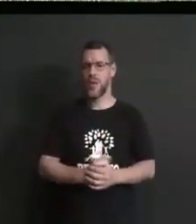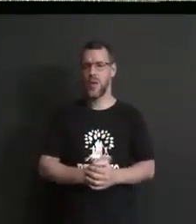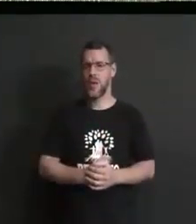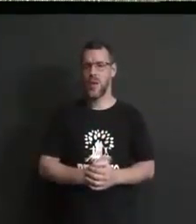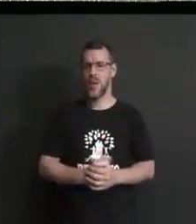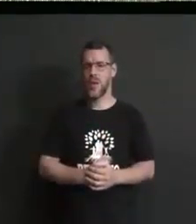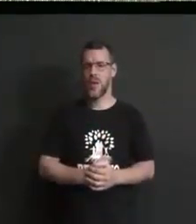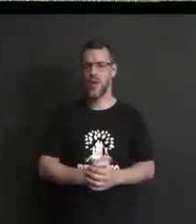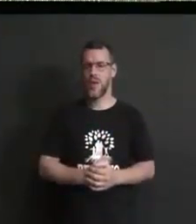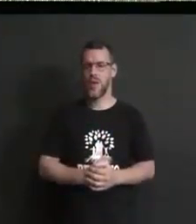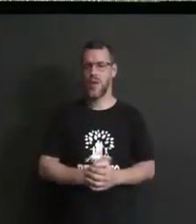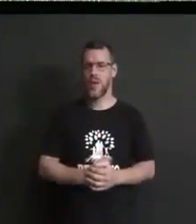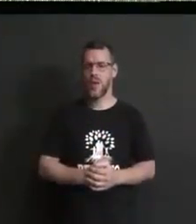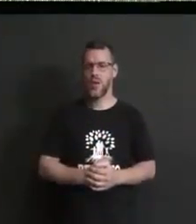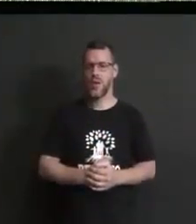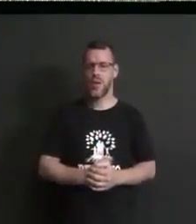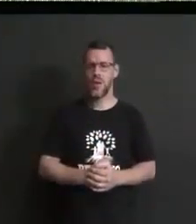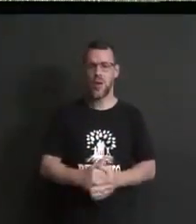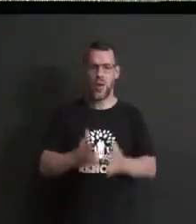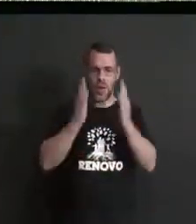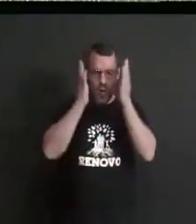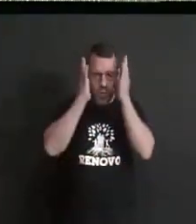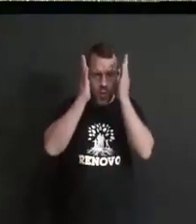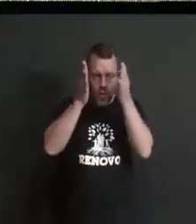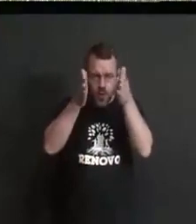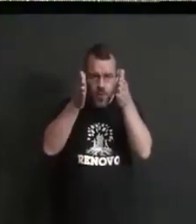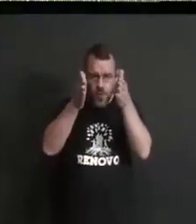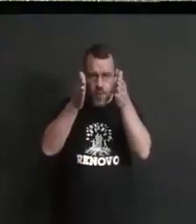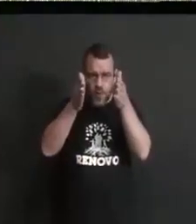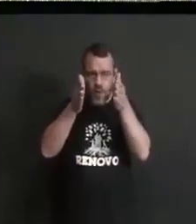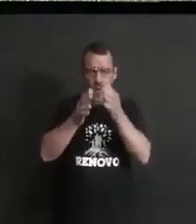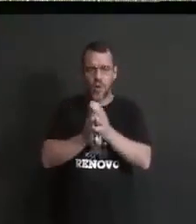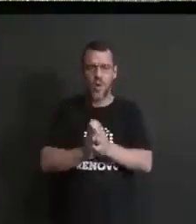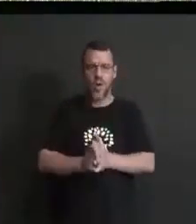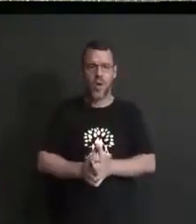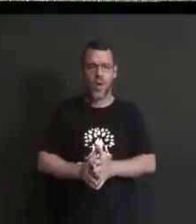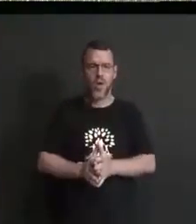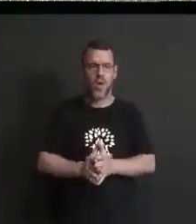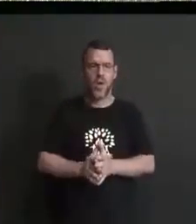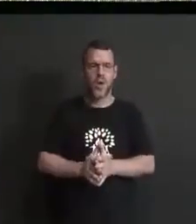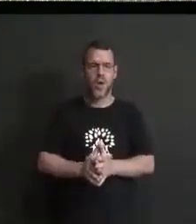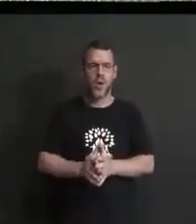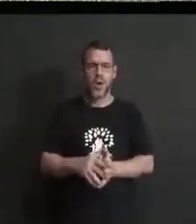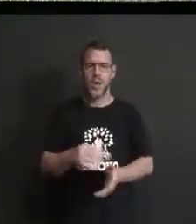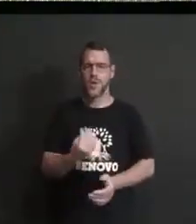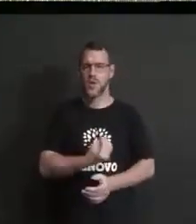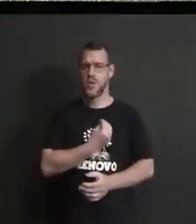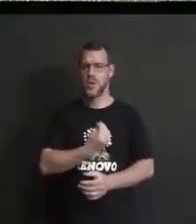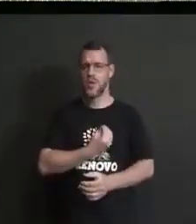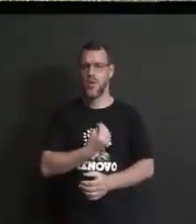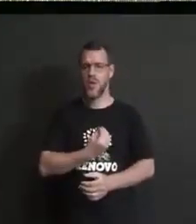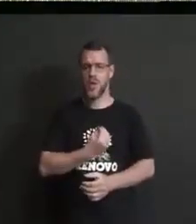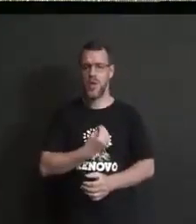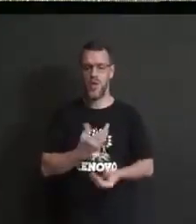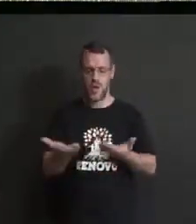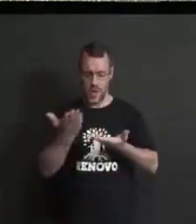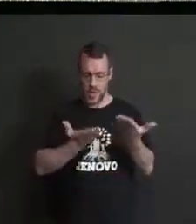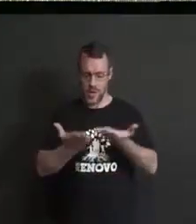um cara que estava focado, estava sossegado na sua vida, estava servindo o